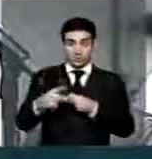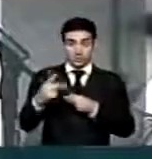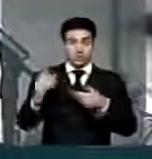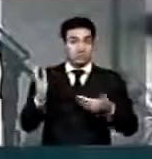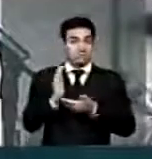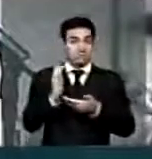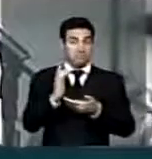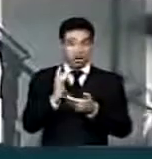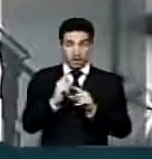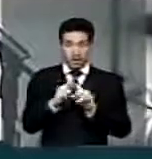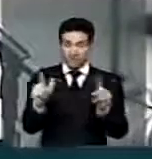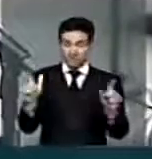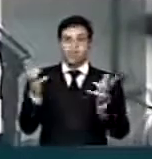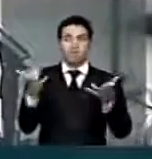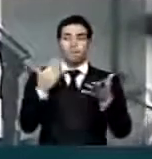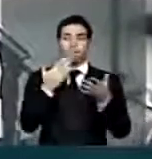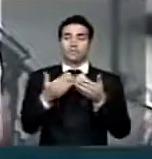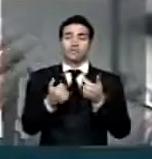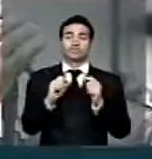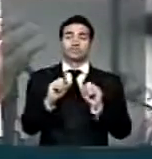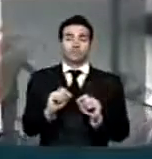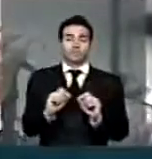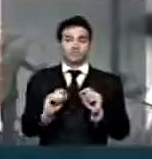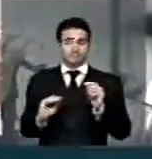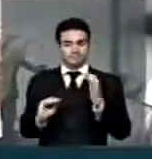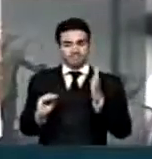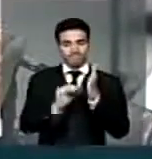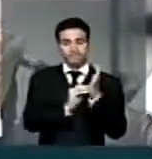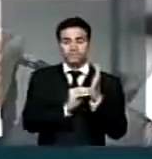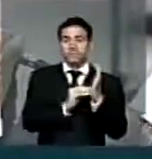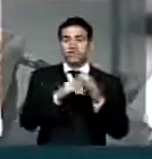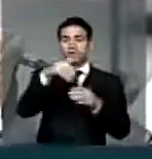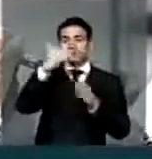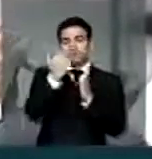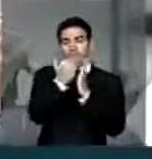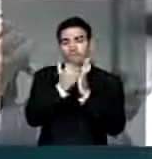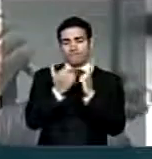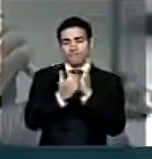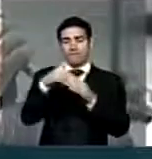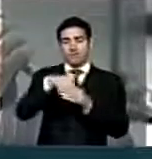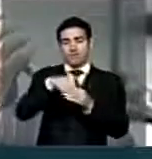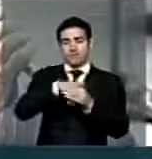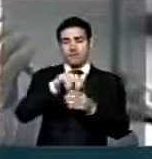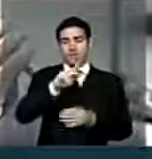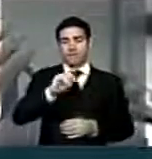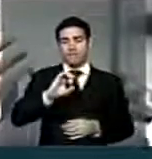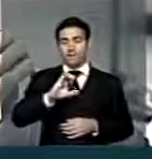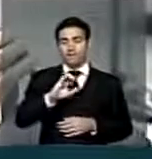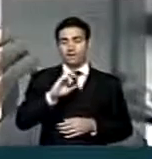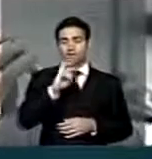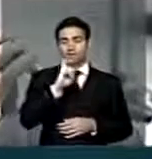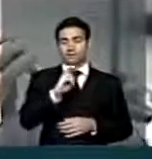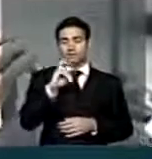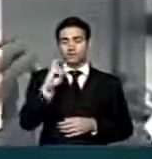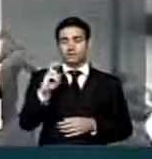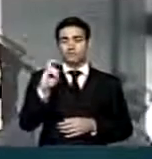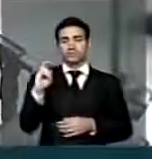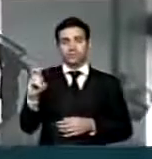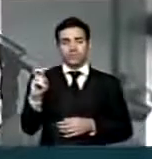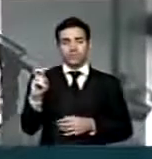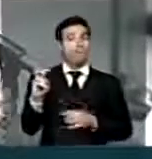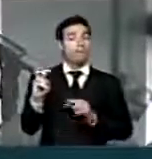eu quero pedir, senhor presidente, a inclusão na ordem do dia da PEC número 555,